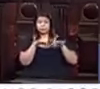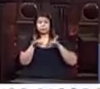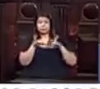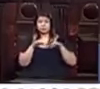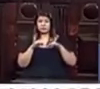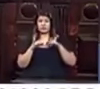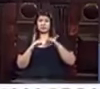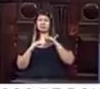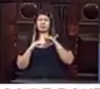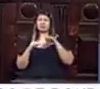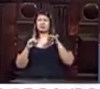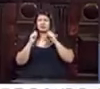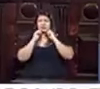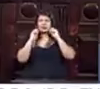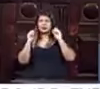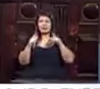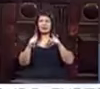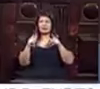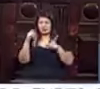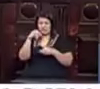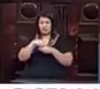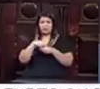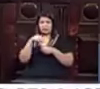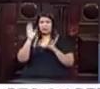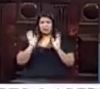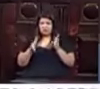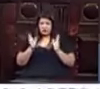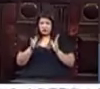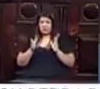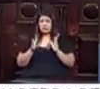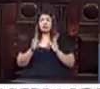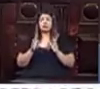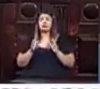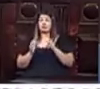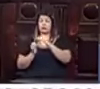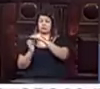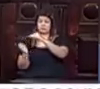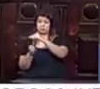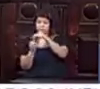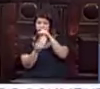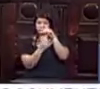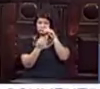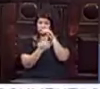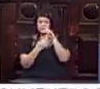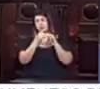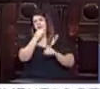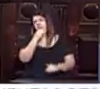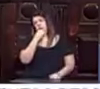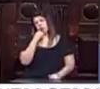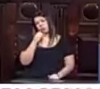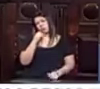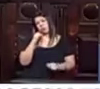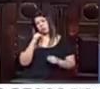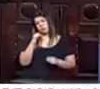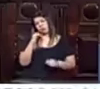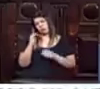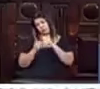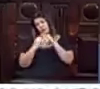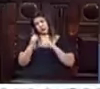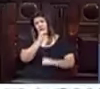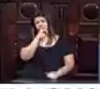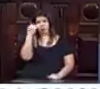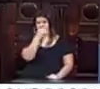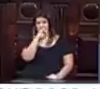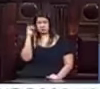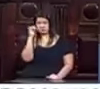O que que essa casa quer votar? Está pegando as concessionárias, então vamos pegar, por exemplo, a Light, vamos pegar, por exemplo, grandes